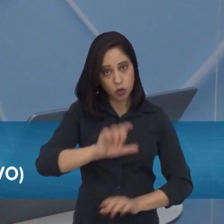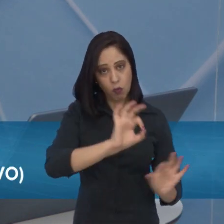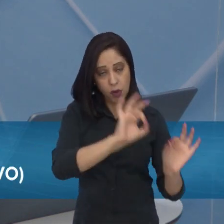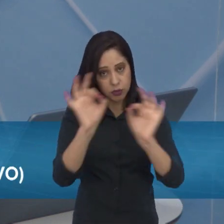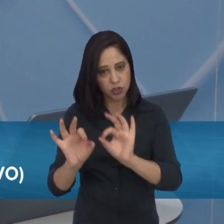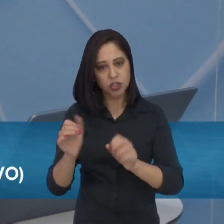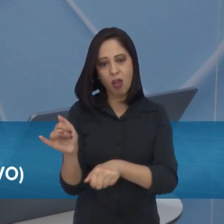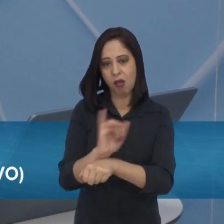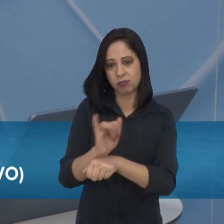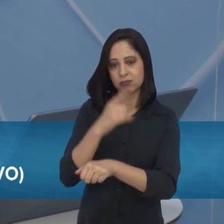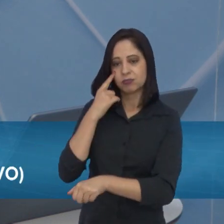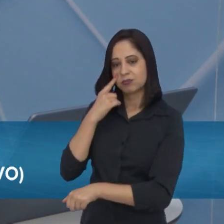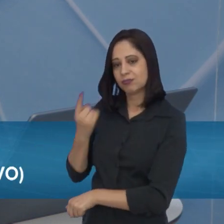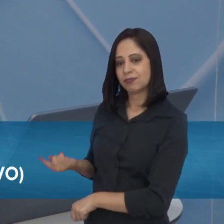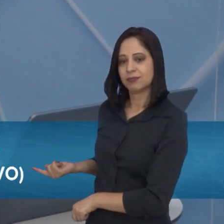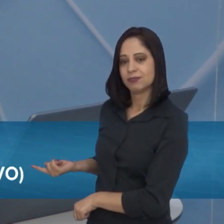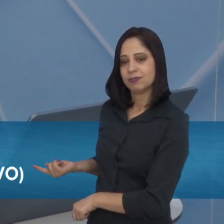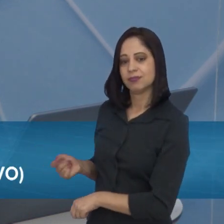o